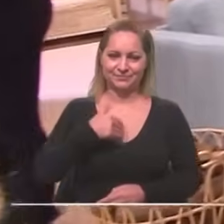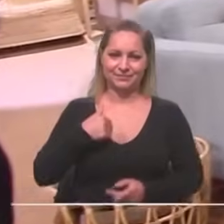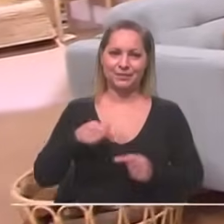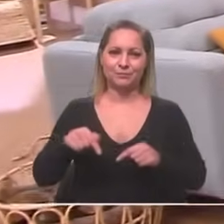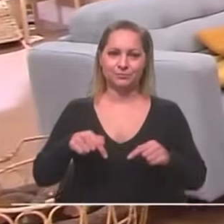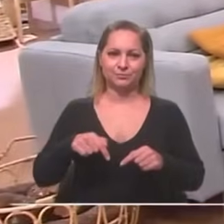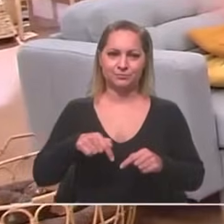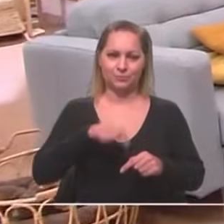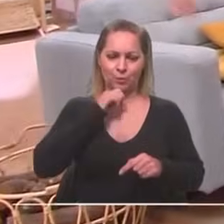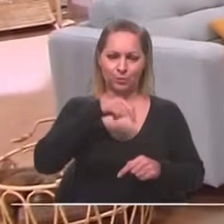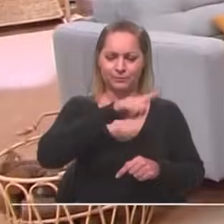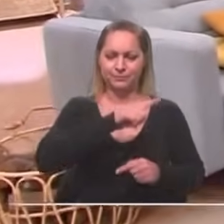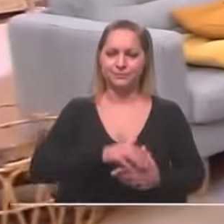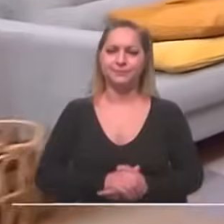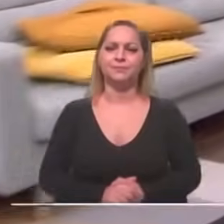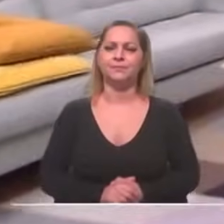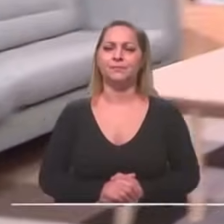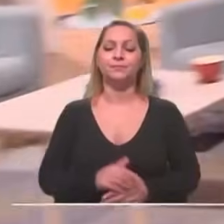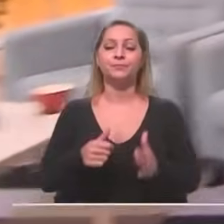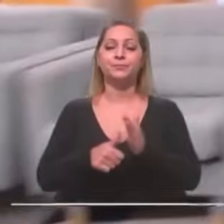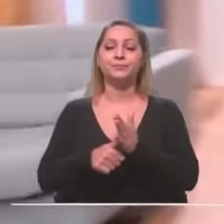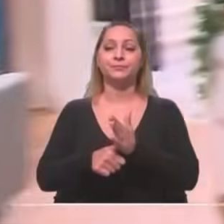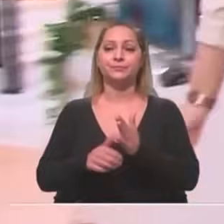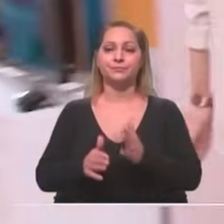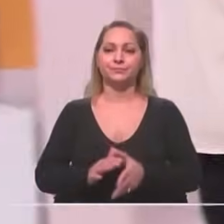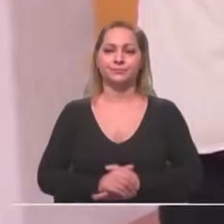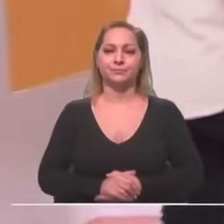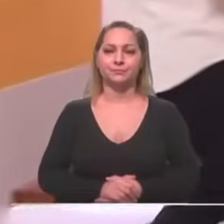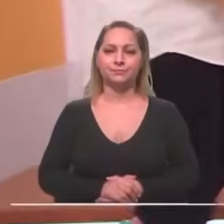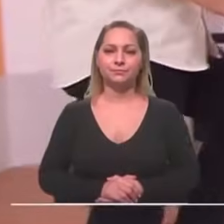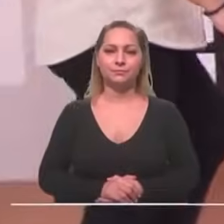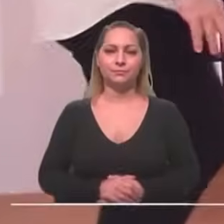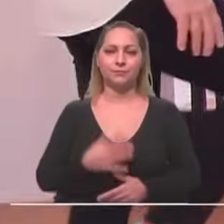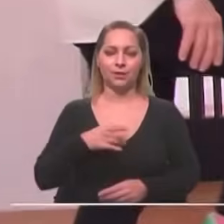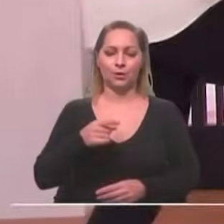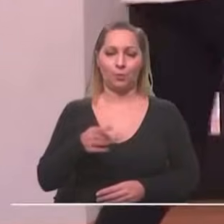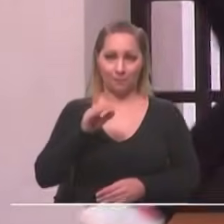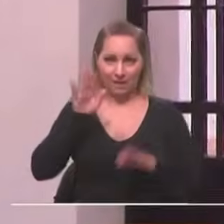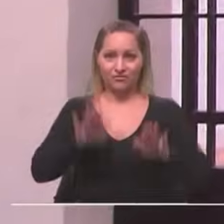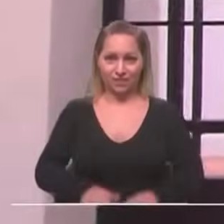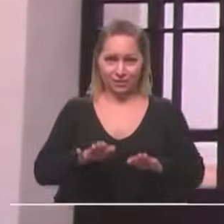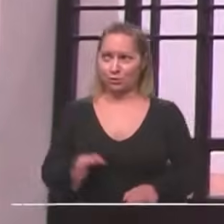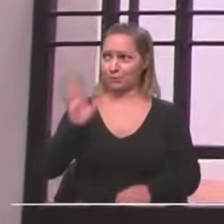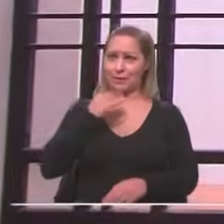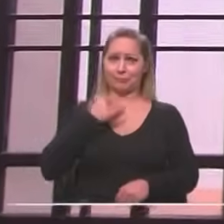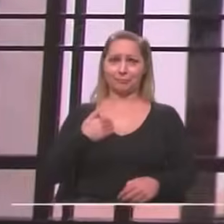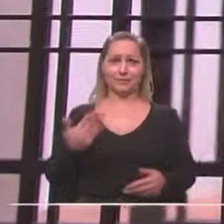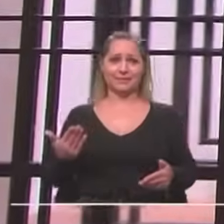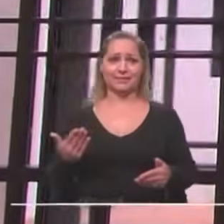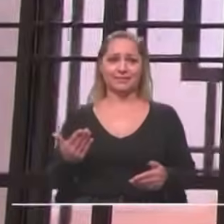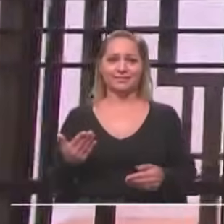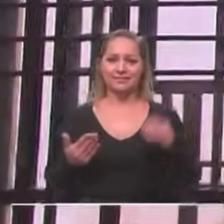onde? Pode sair por aqui. Obrigado. E já tocaram à porta. Oh, bem, queres ver que vou fazer mais flexões?